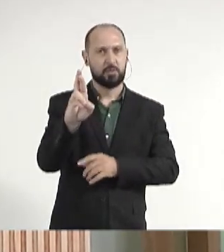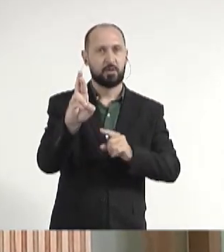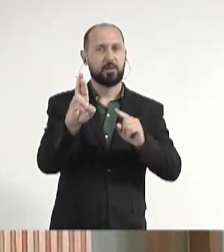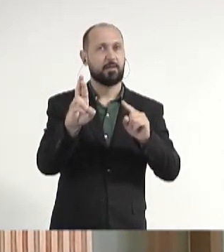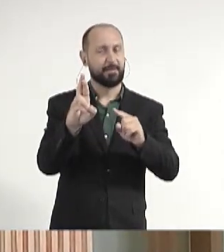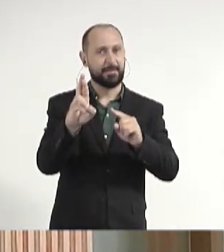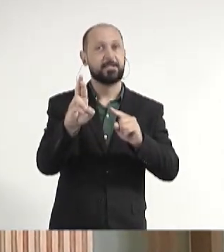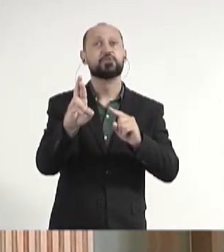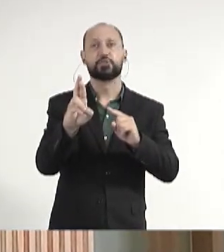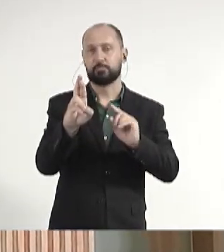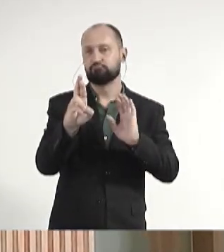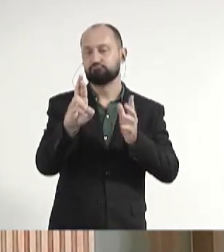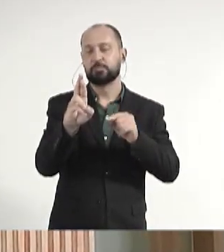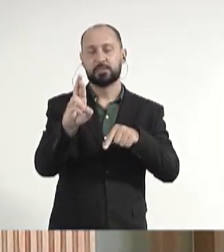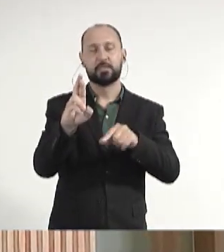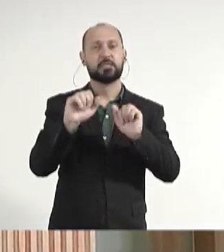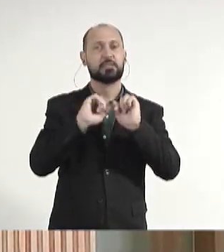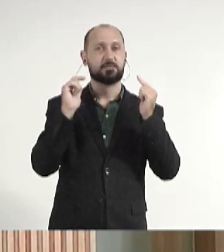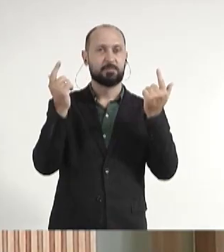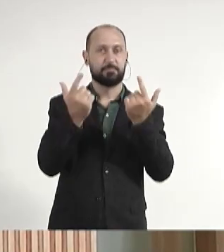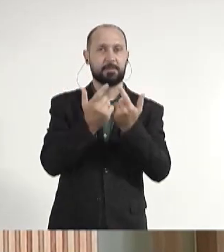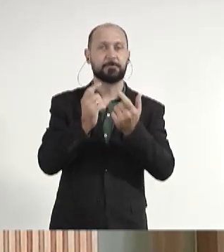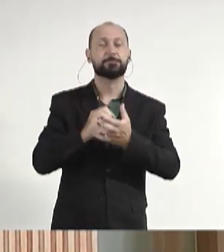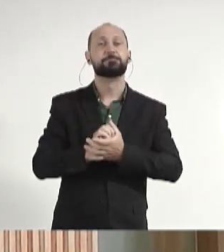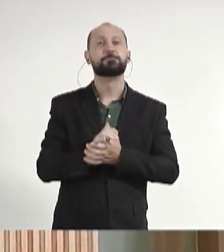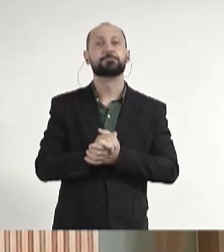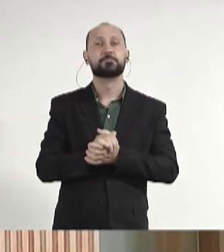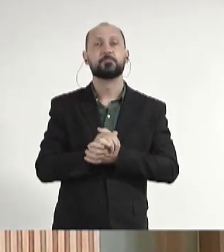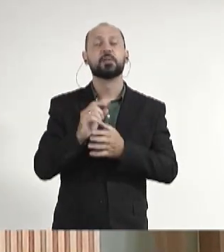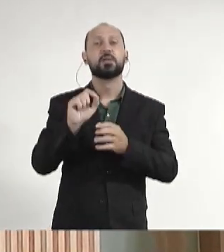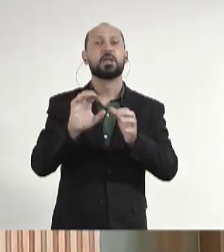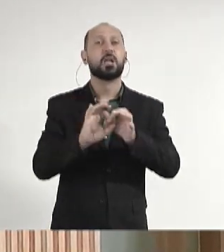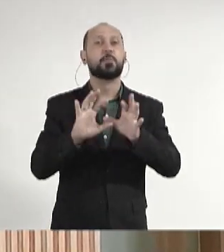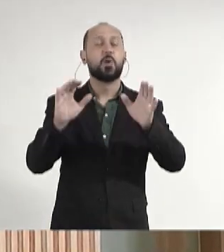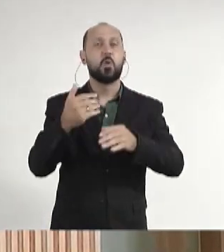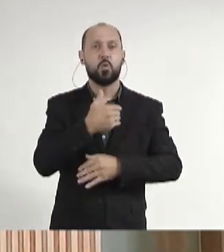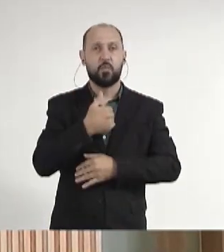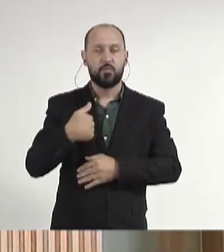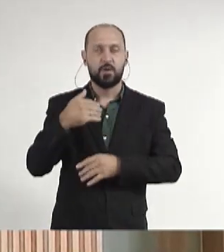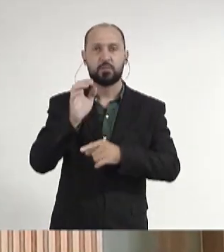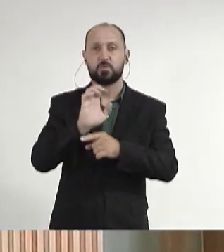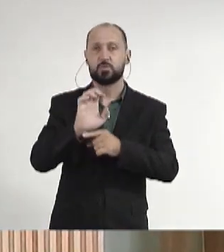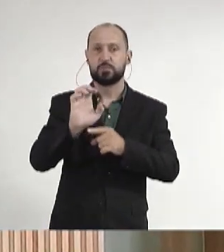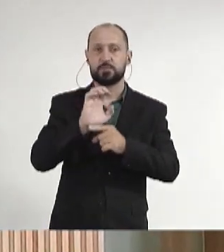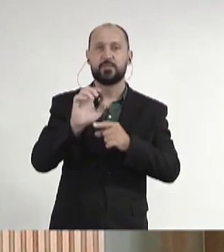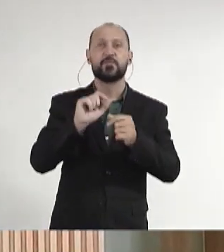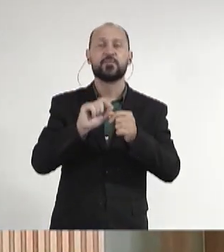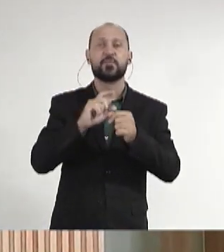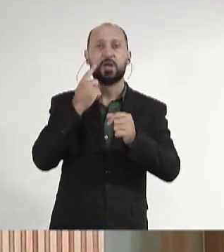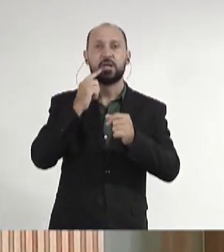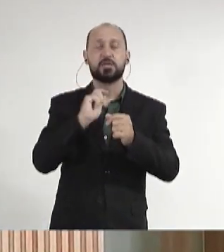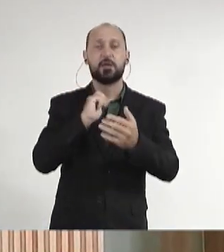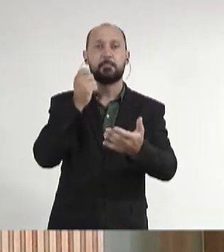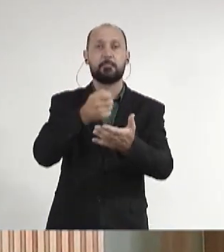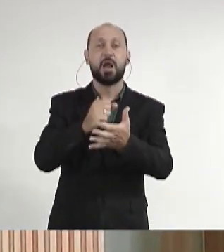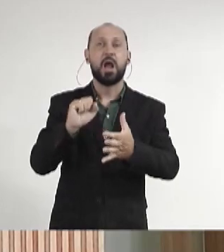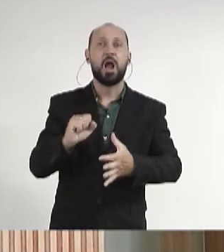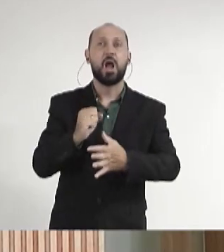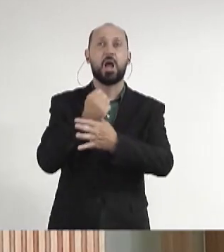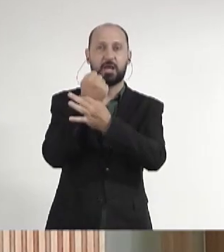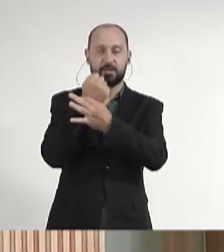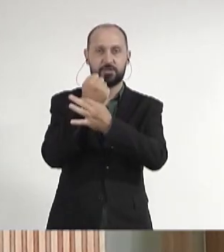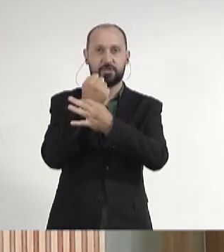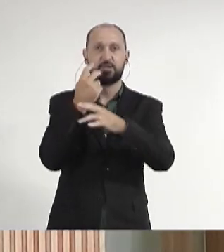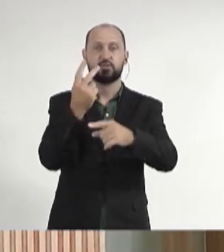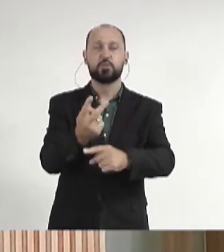Constituição, Justiça e Redação aqui da Assembleia Legislativa e que autoriza o governo a prestar uma contragarantia em